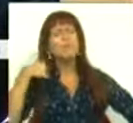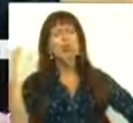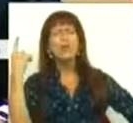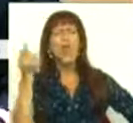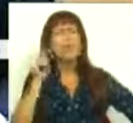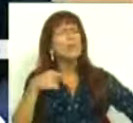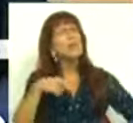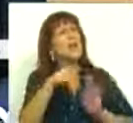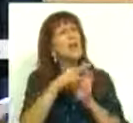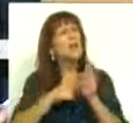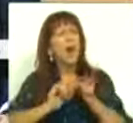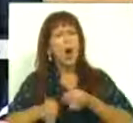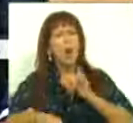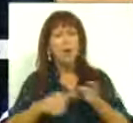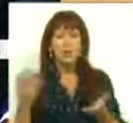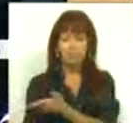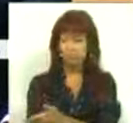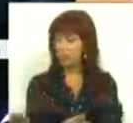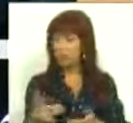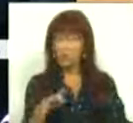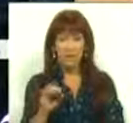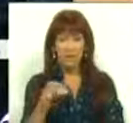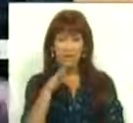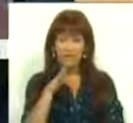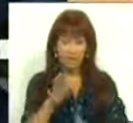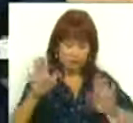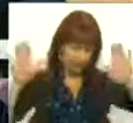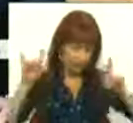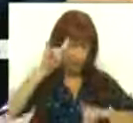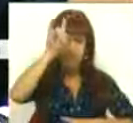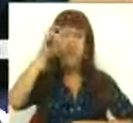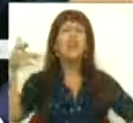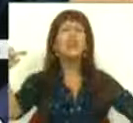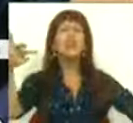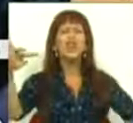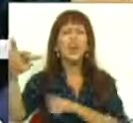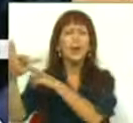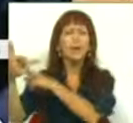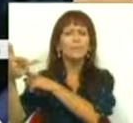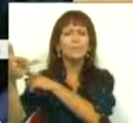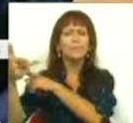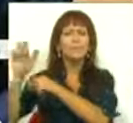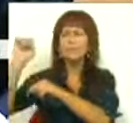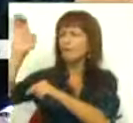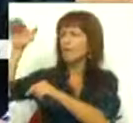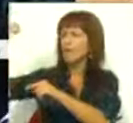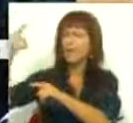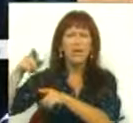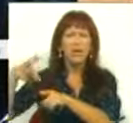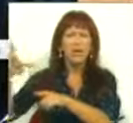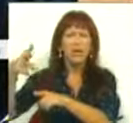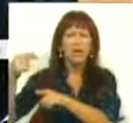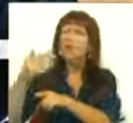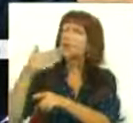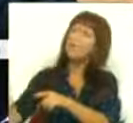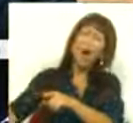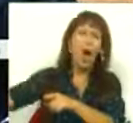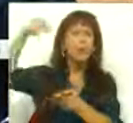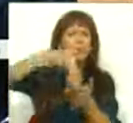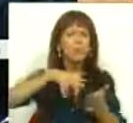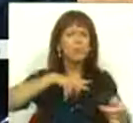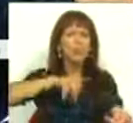algumas dessas premissas que são apresentadas pelo PCP. A questão da Troika. Em primeiro lugar, não foi a Troika que pediu para